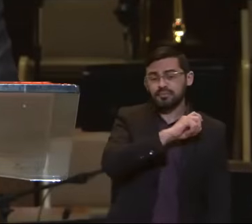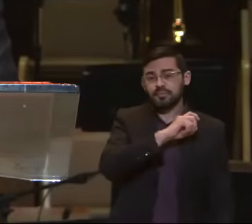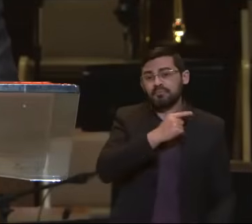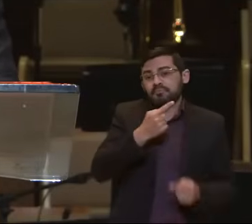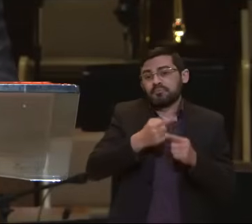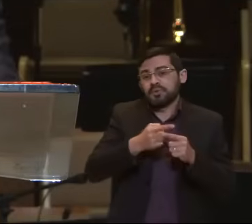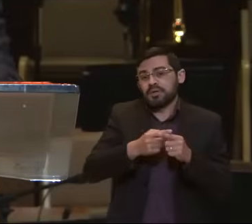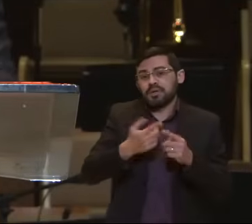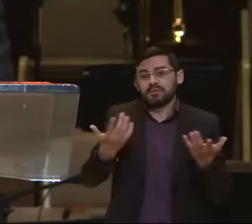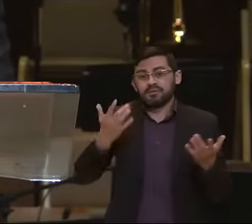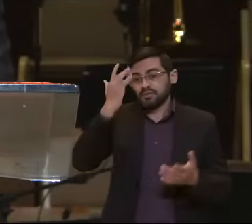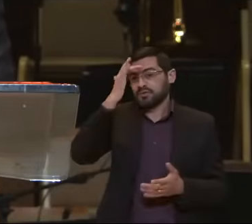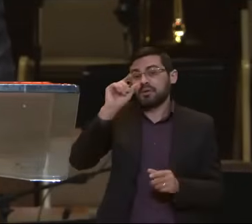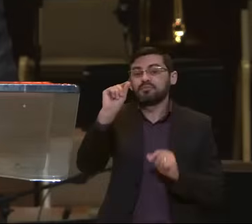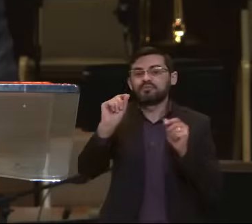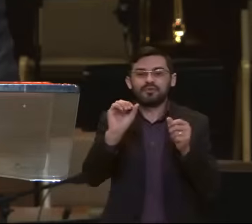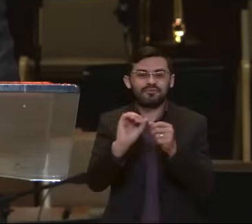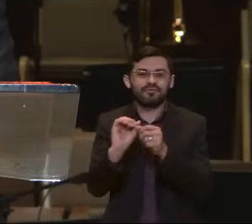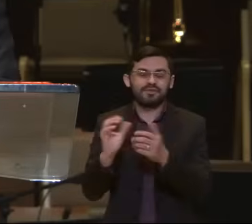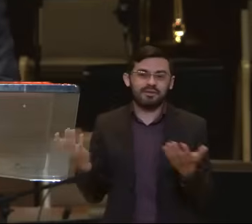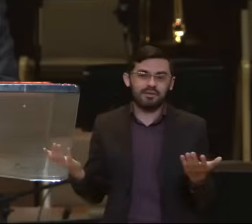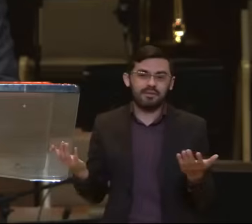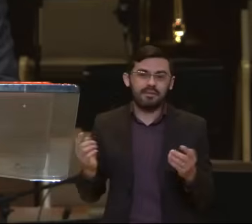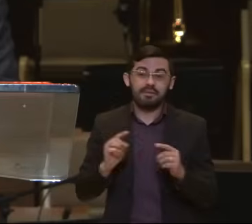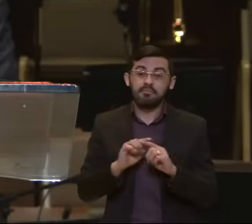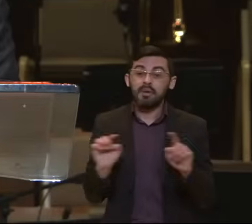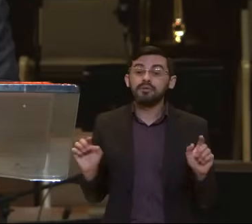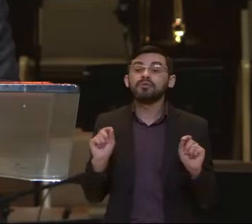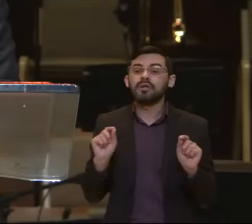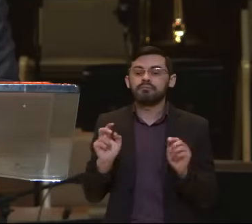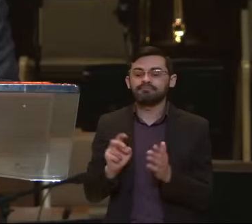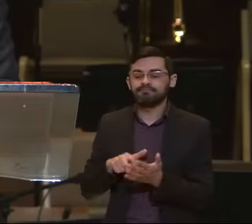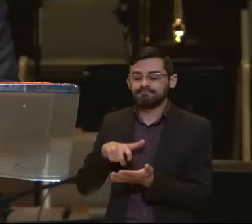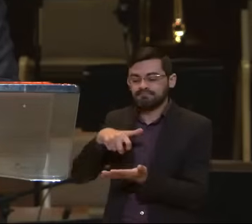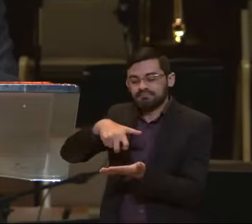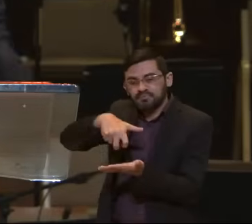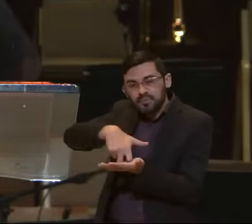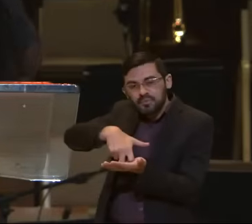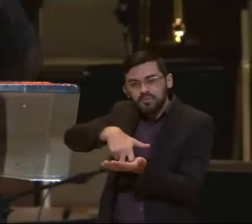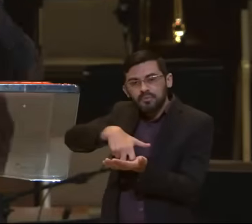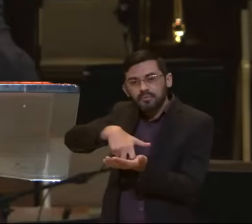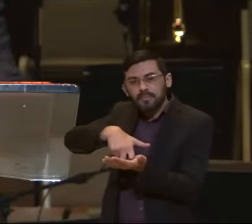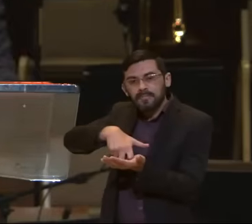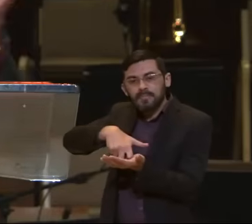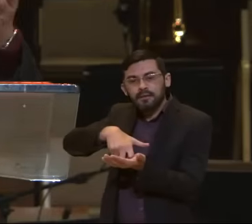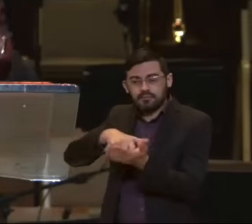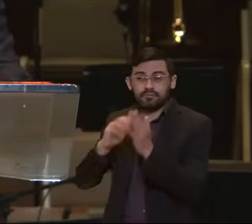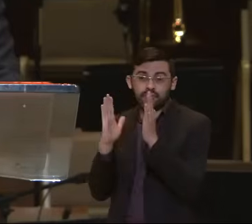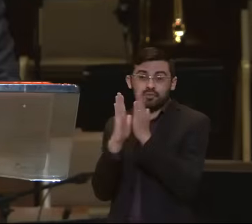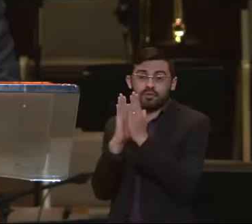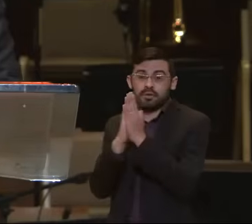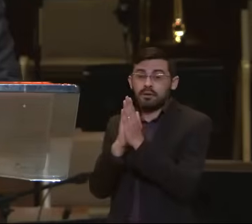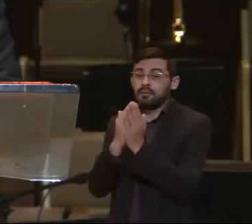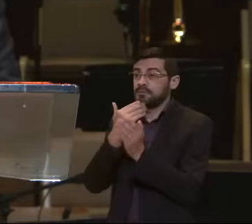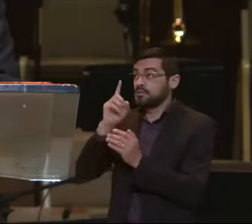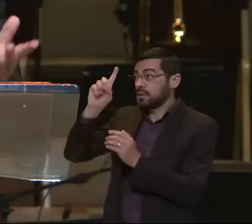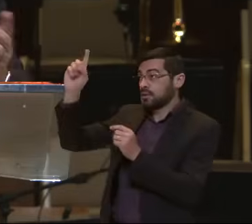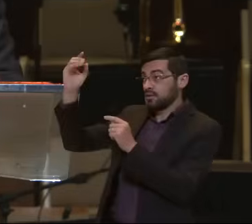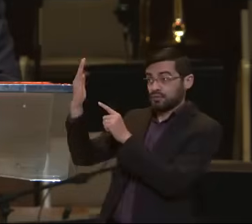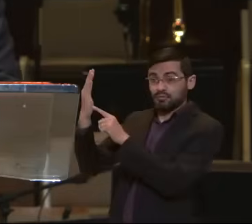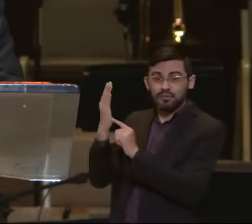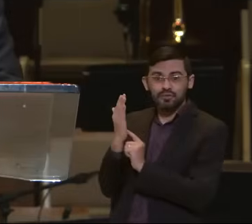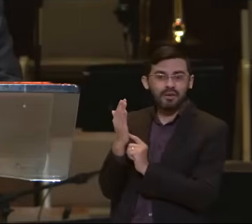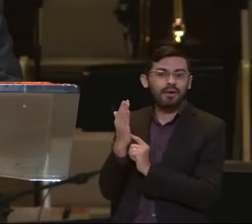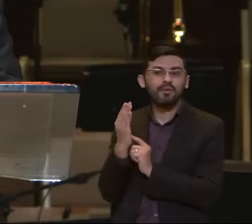porque você não sabe nem o que fazer. Aí você vai dobrar o teu joelho e vai dizer assim, o que é menos pior, é isso que a gente vai fazer. Não tem